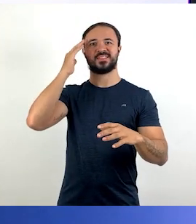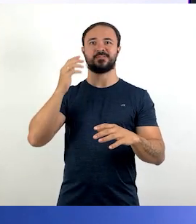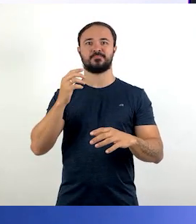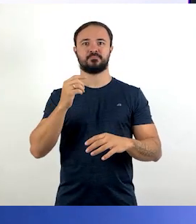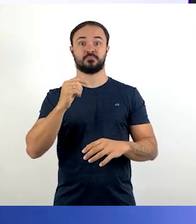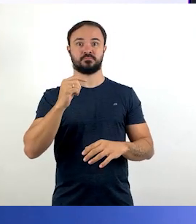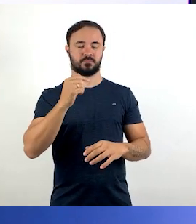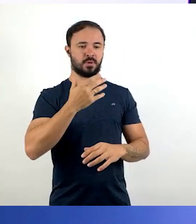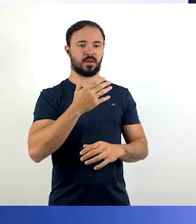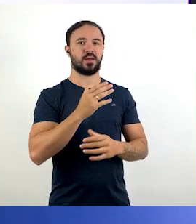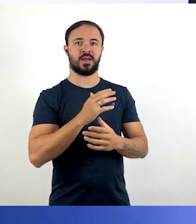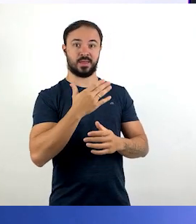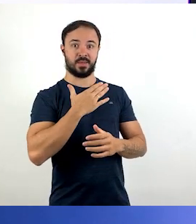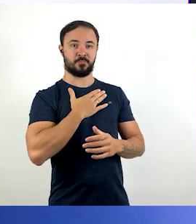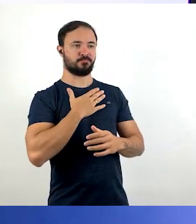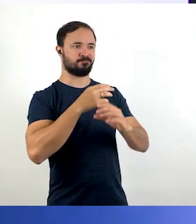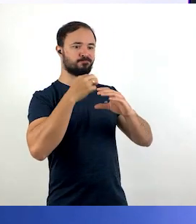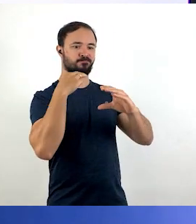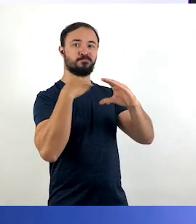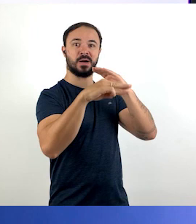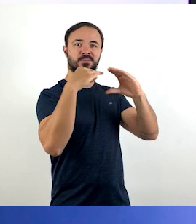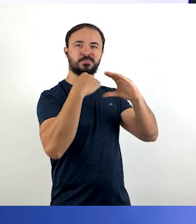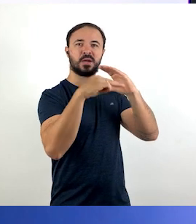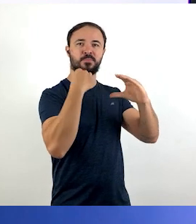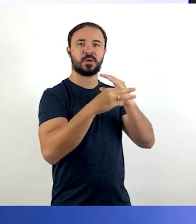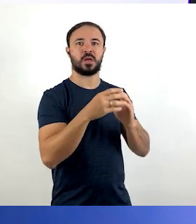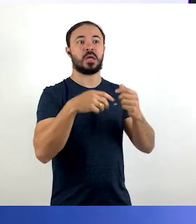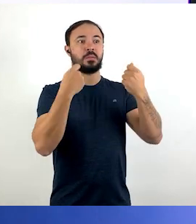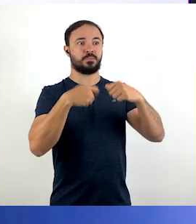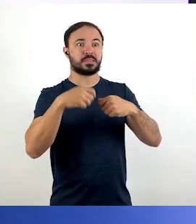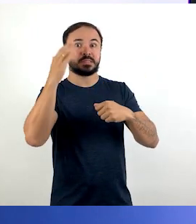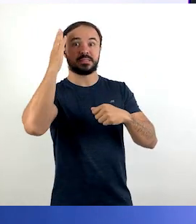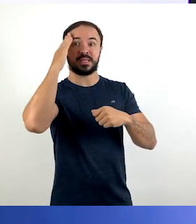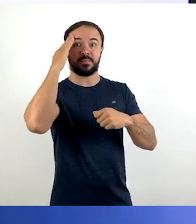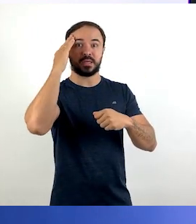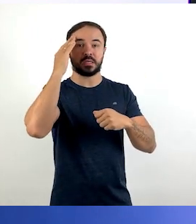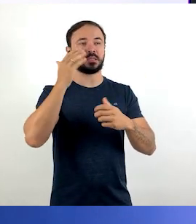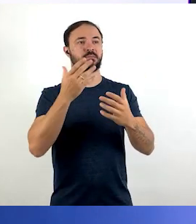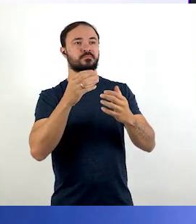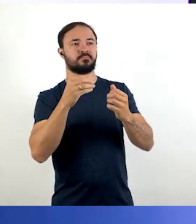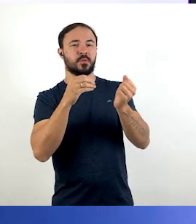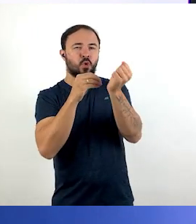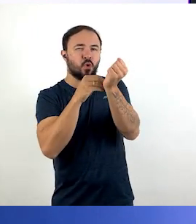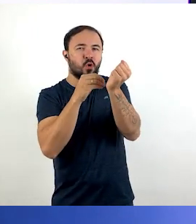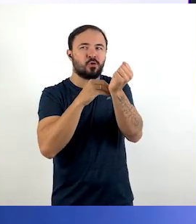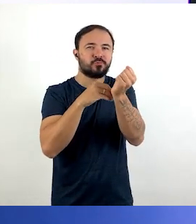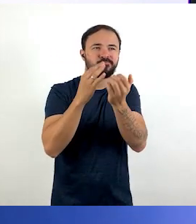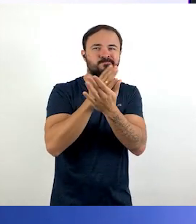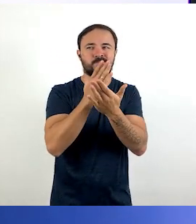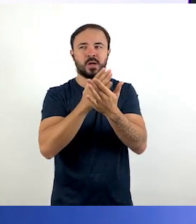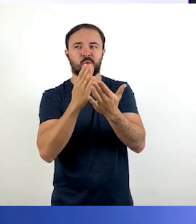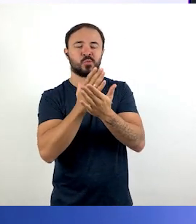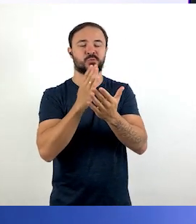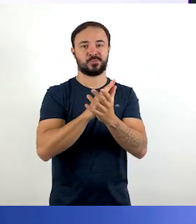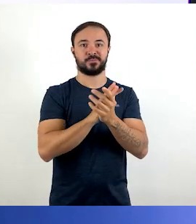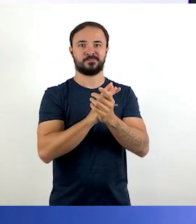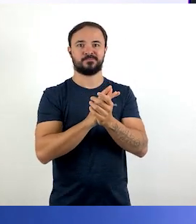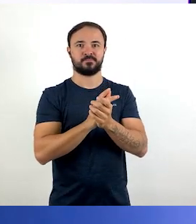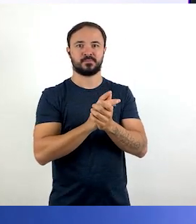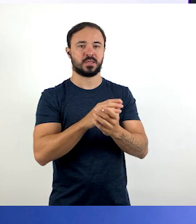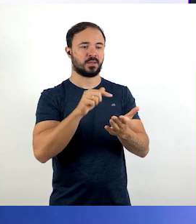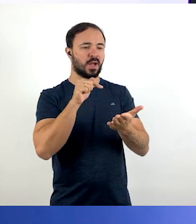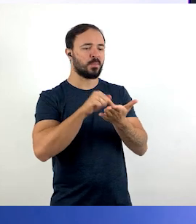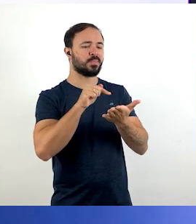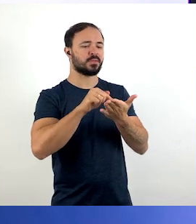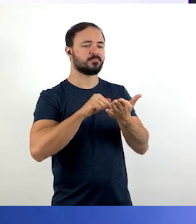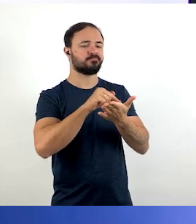Já o emissor tinha que saber alguns códigos para que esse sinal sonoro fosse transmitido da melhor forma